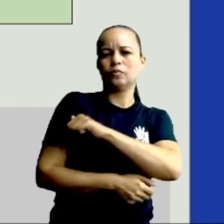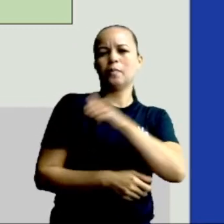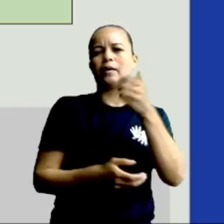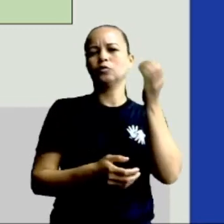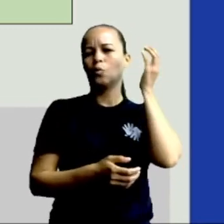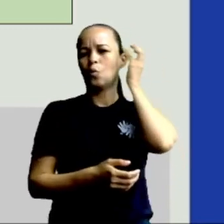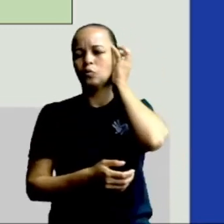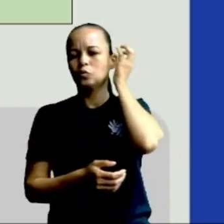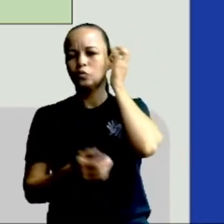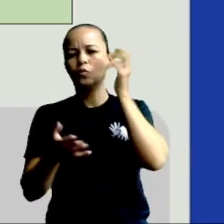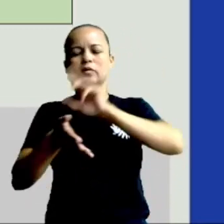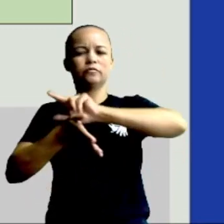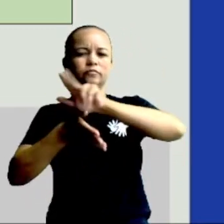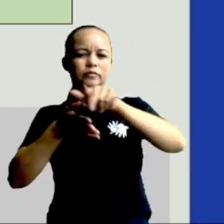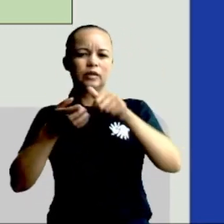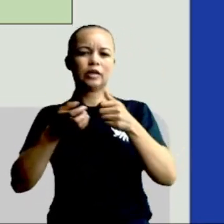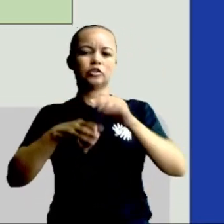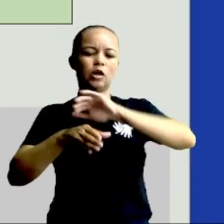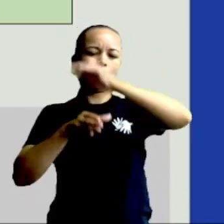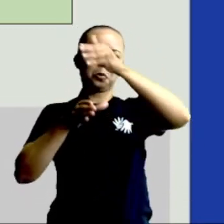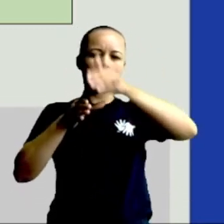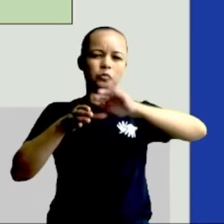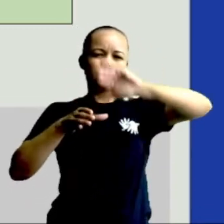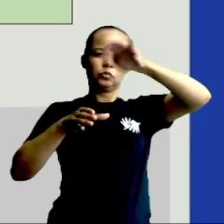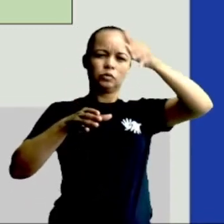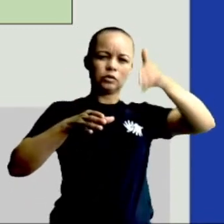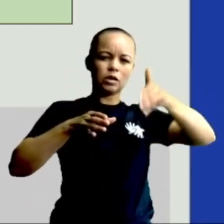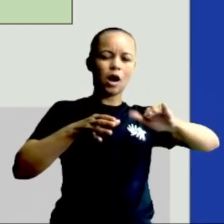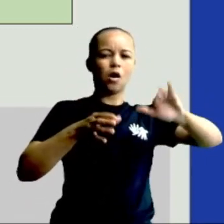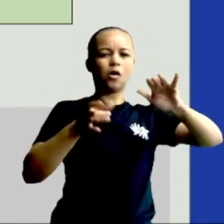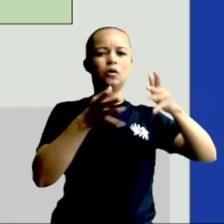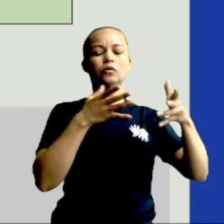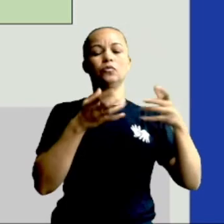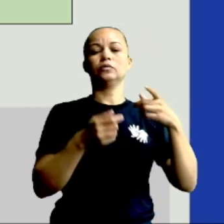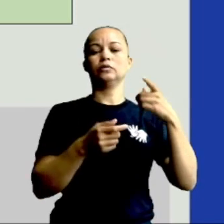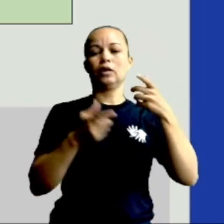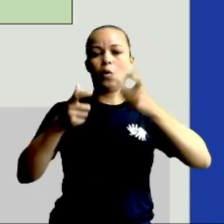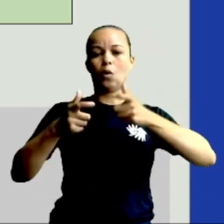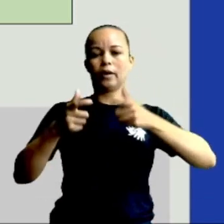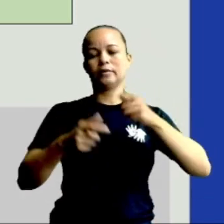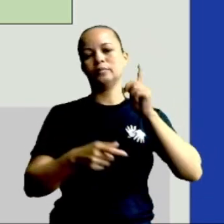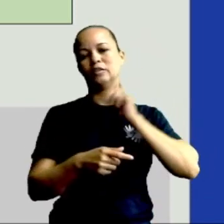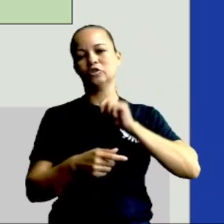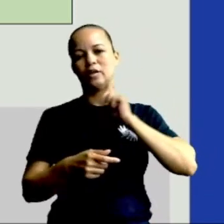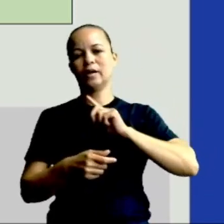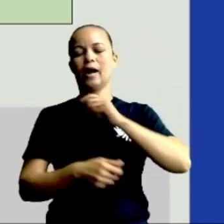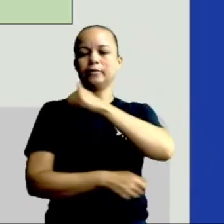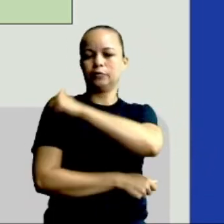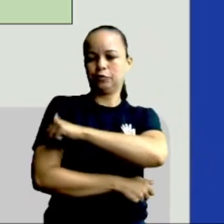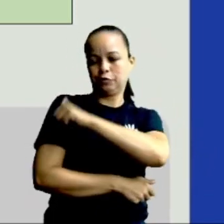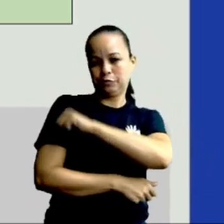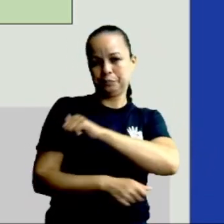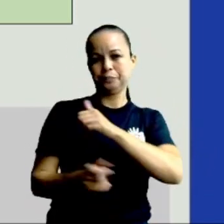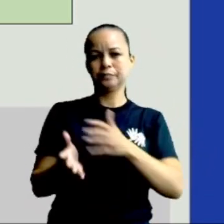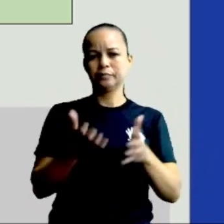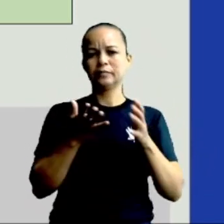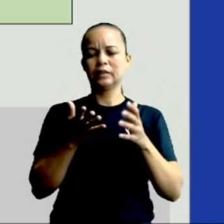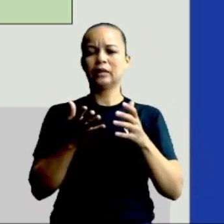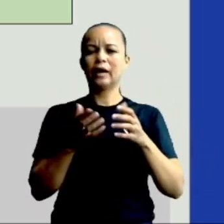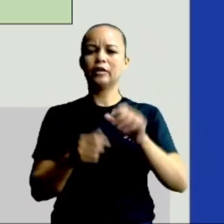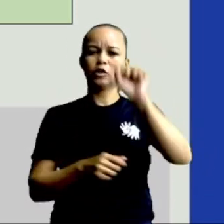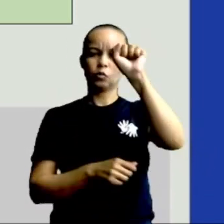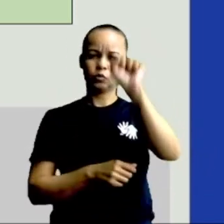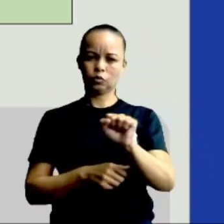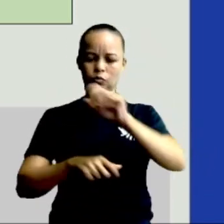do Sul e regiões serranas localizadas em Minas Gerais e Rio de Janeiro, e na região sul do país.